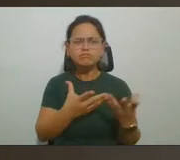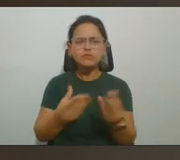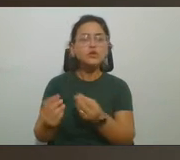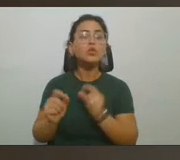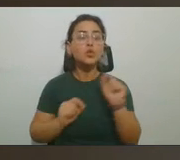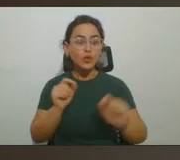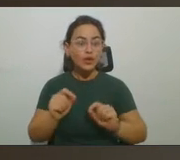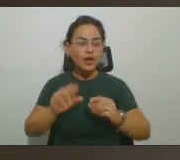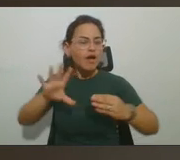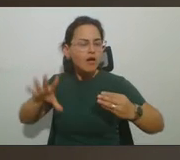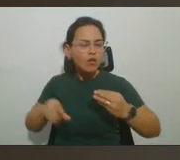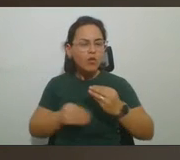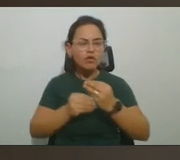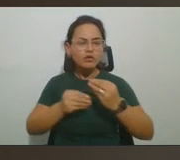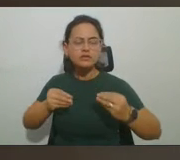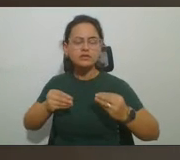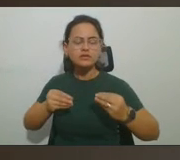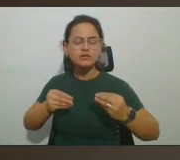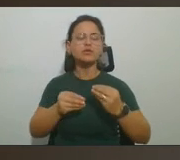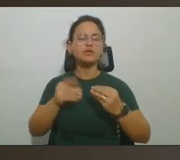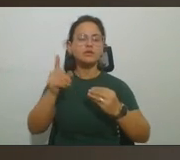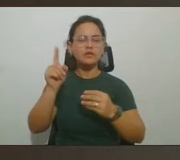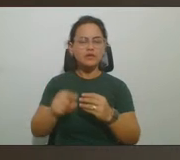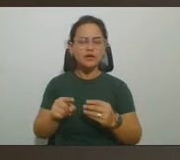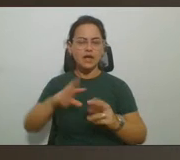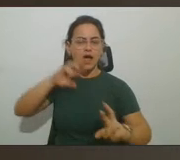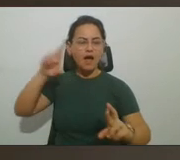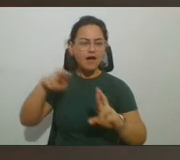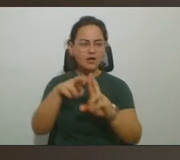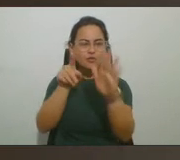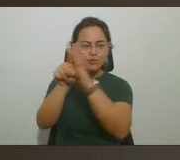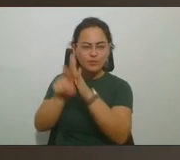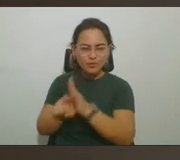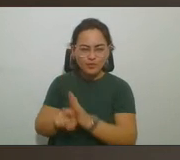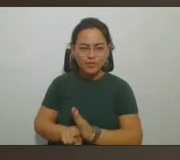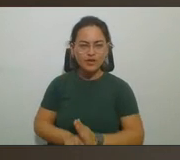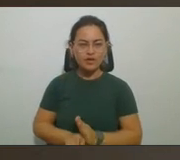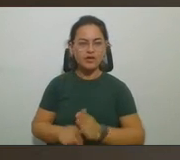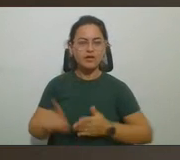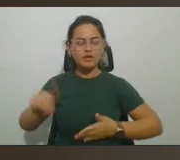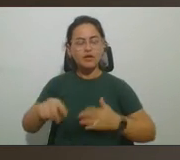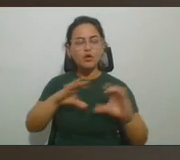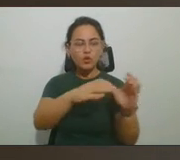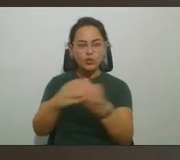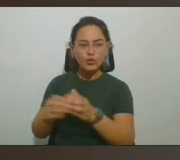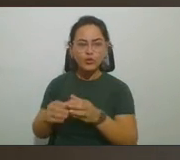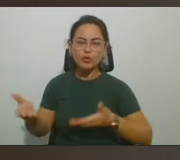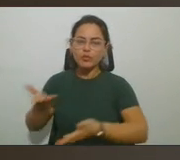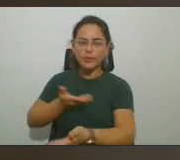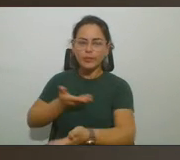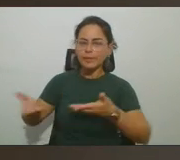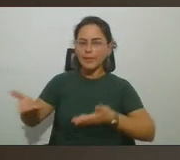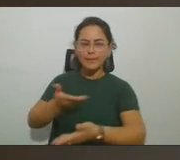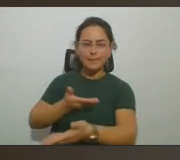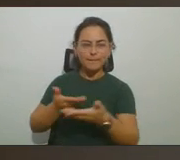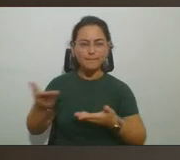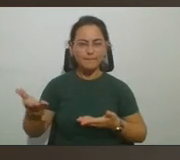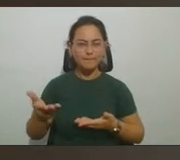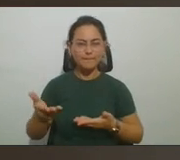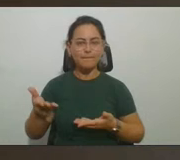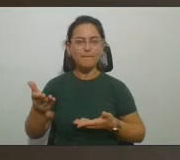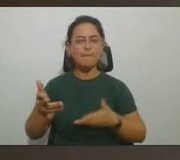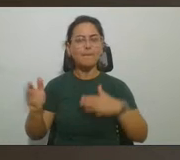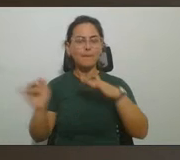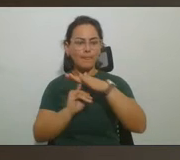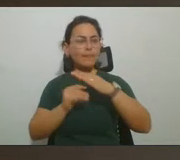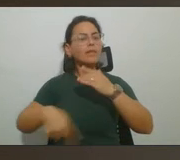fortalecer as redes de pesquisadores, estabelecendo espaço de interação entre os grupos de pesquisa